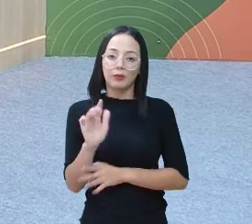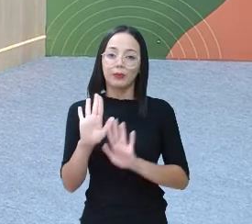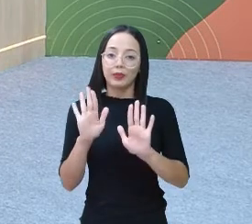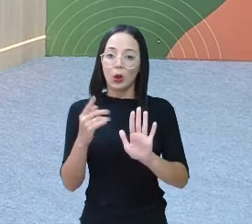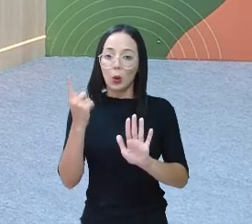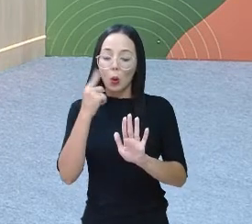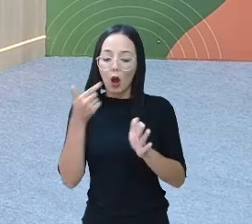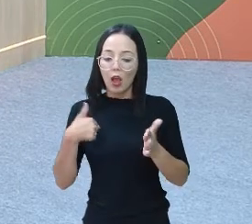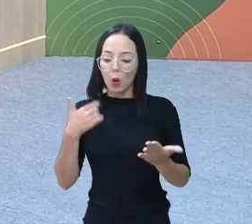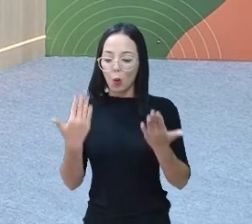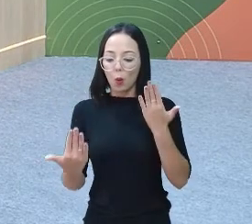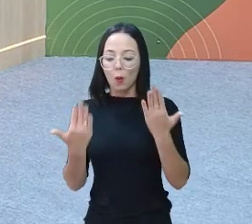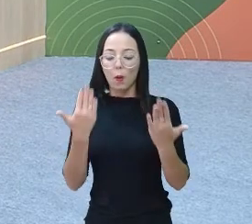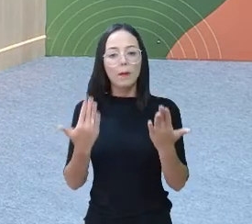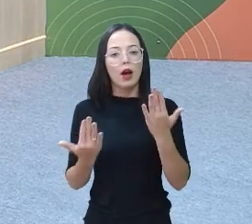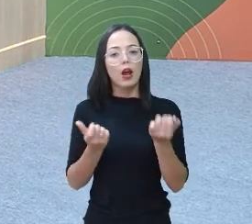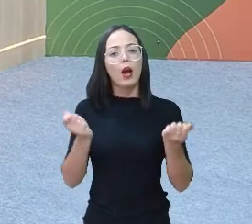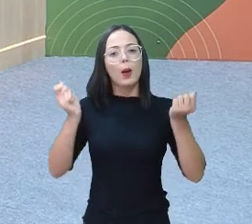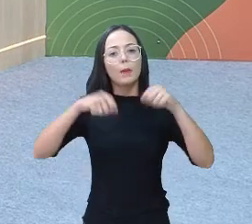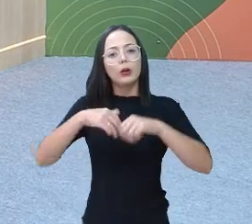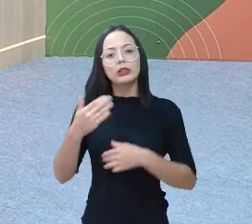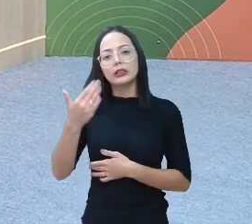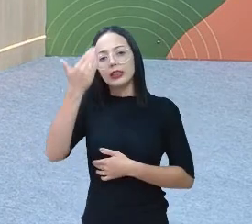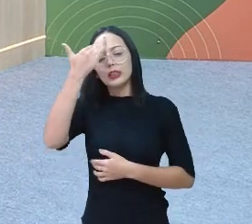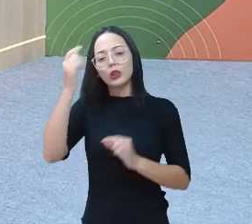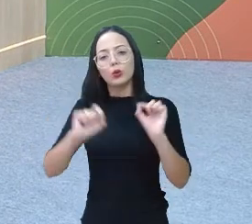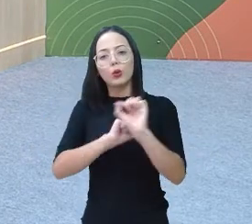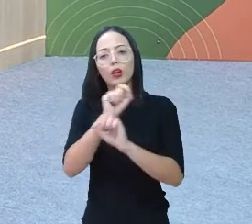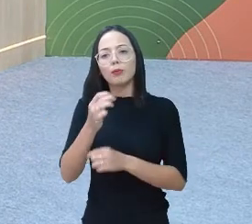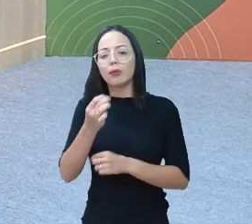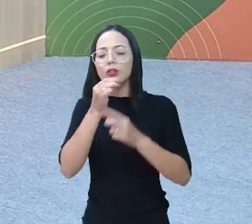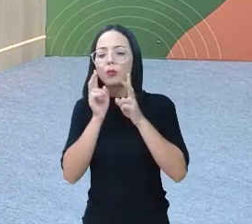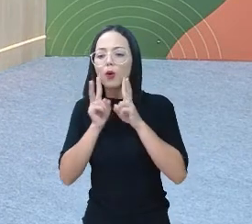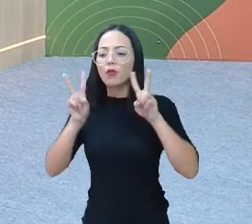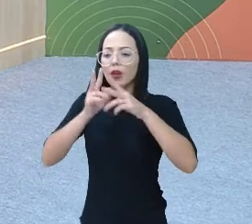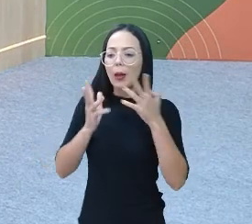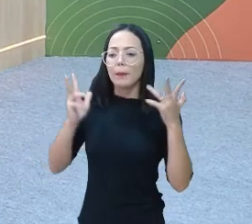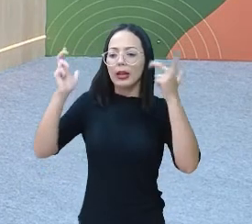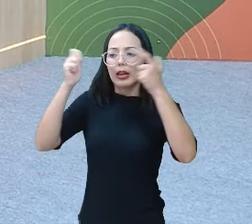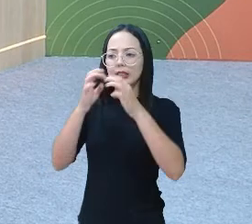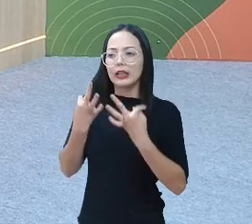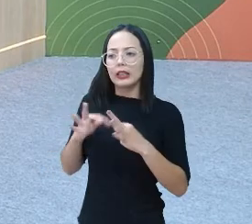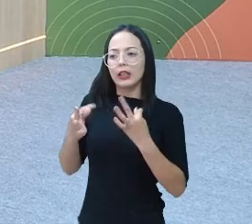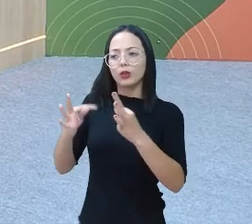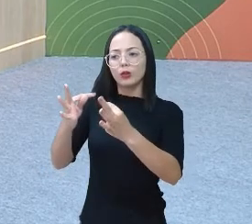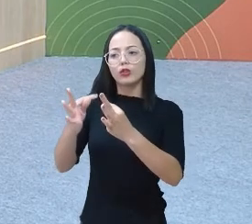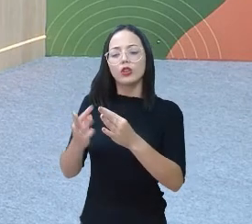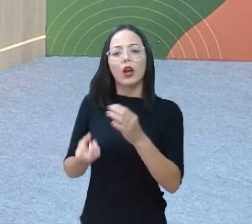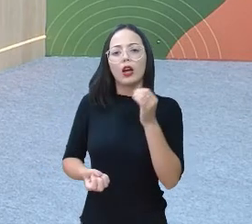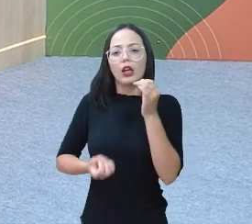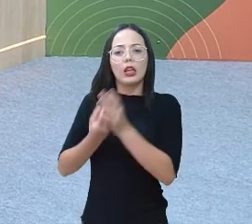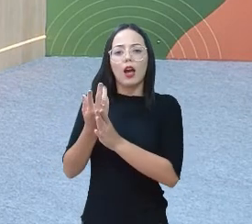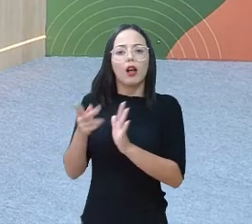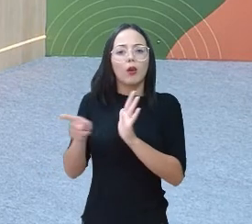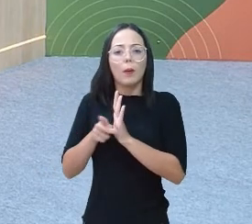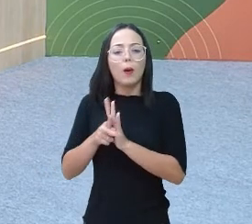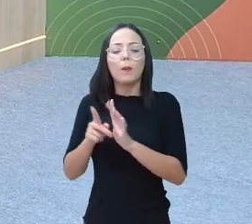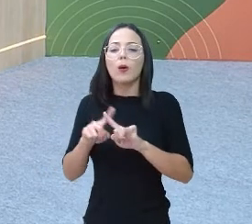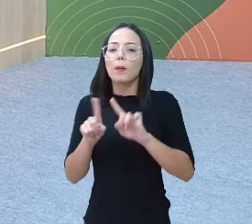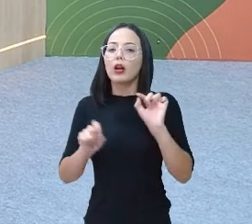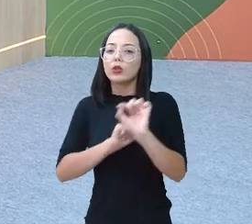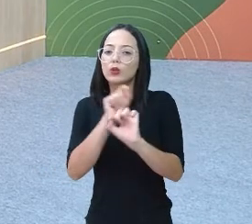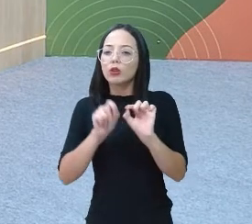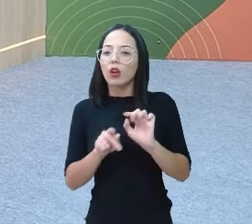eu faço essa analogia, eu posso estar tentando não apenas ver beleza na tecnologia ou numa coisa que foi criada, numa máquina, mas